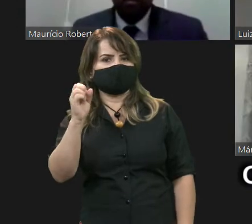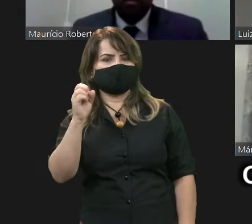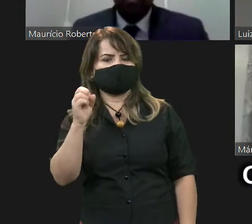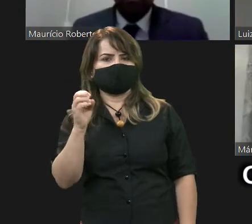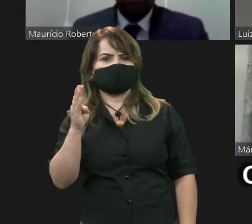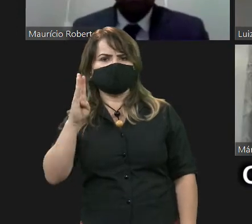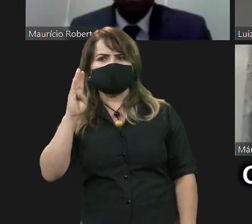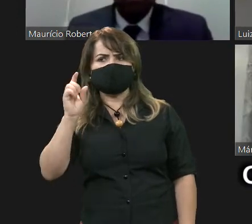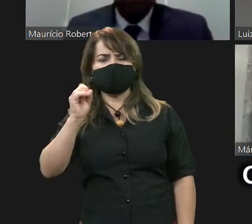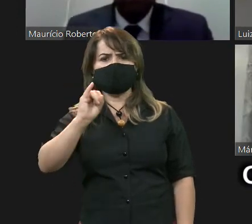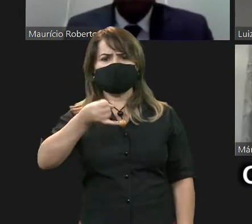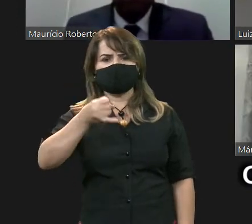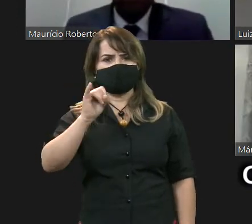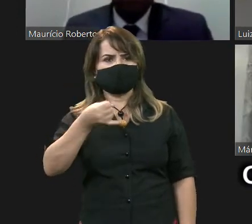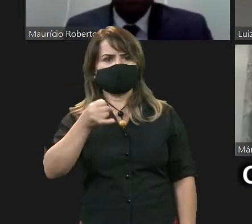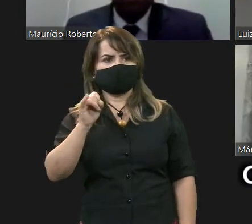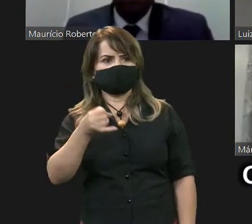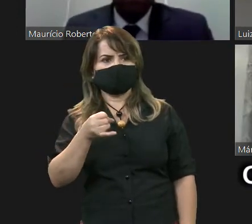Sim.